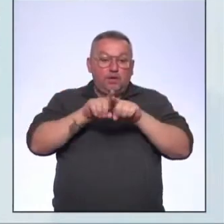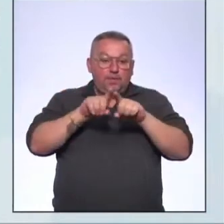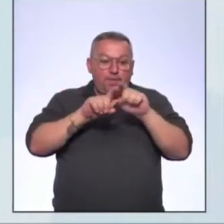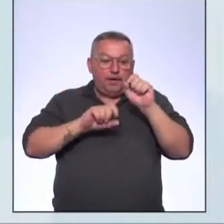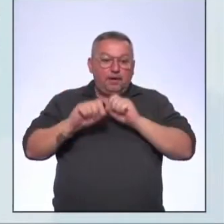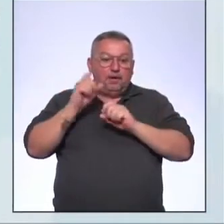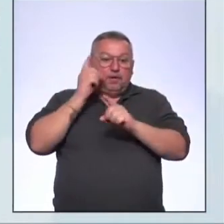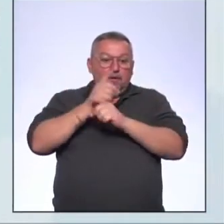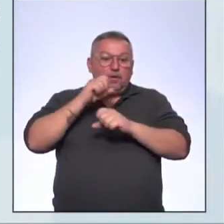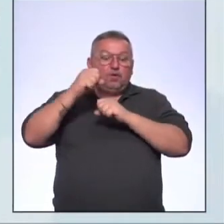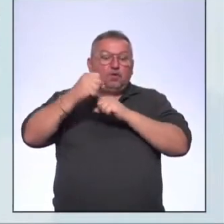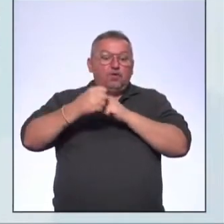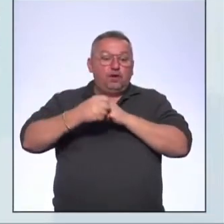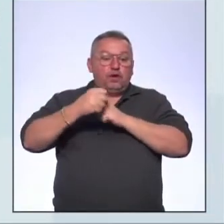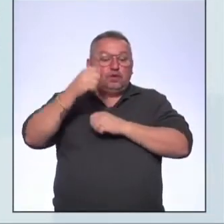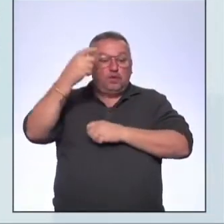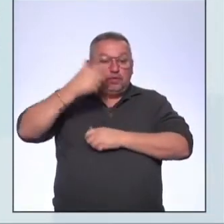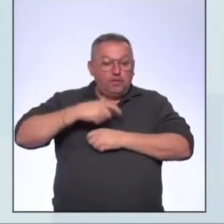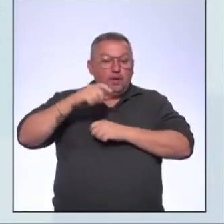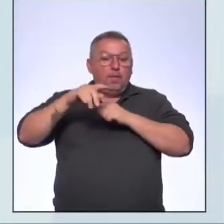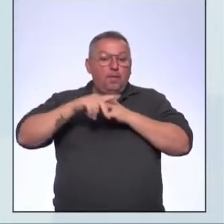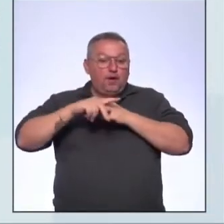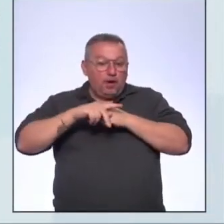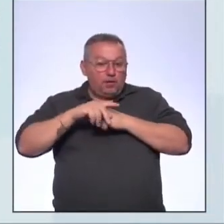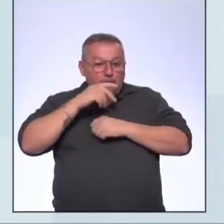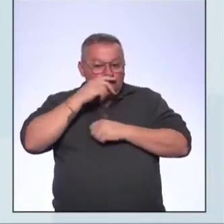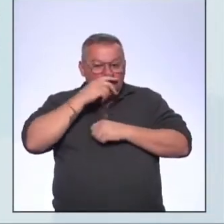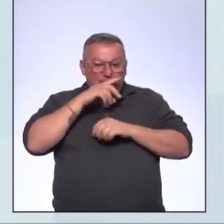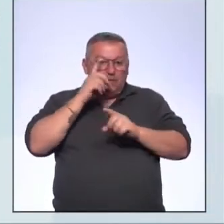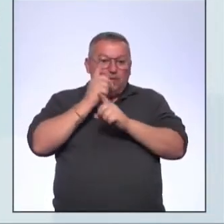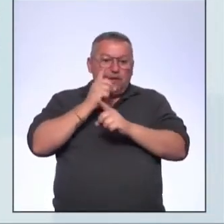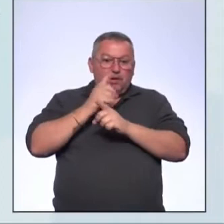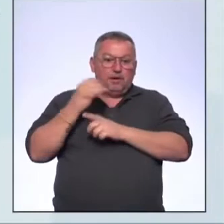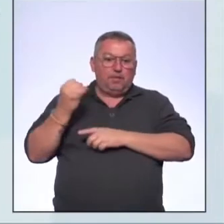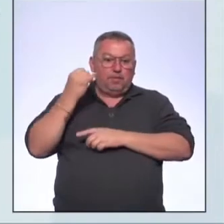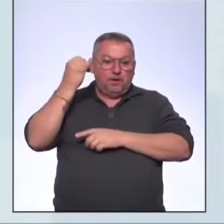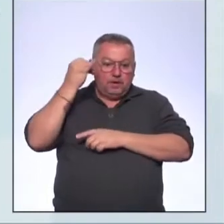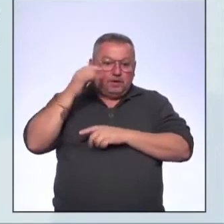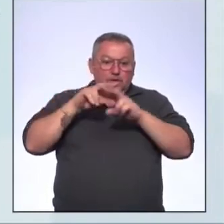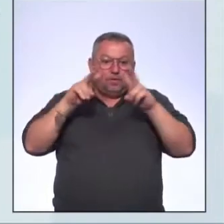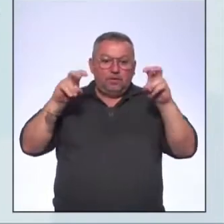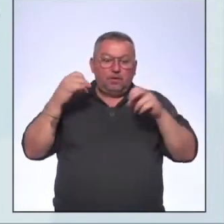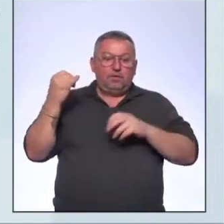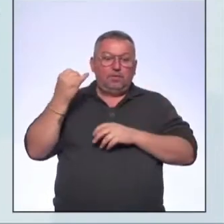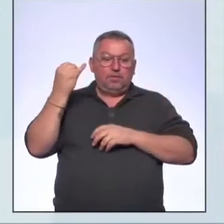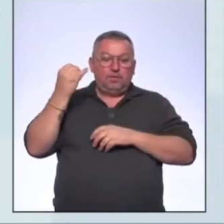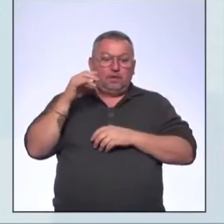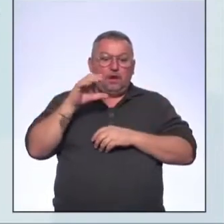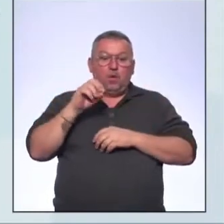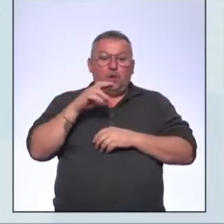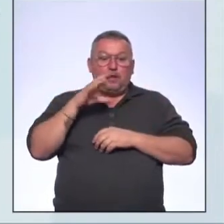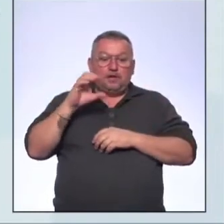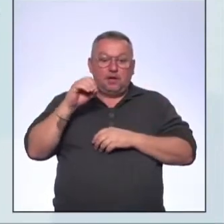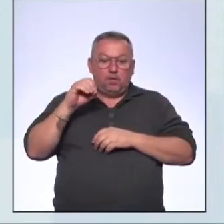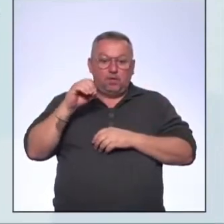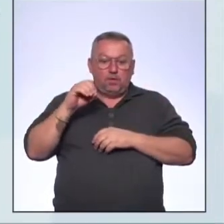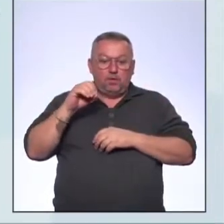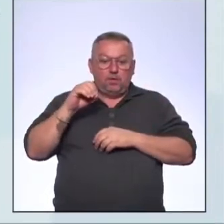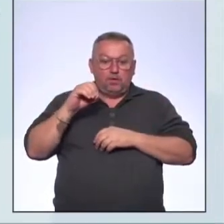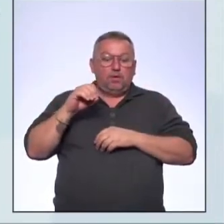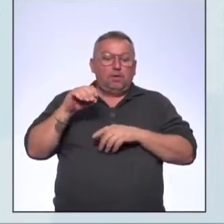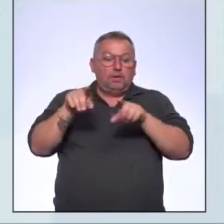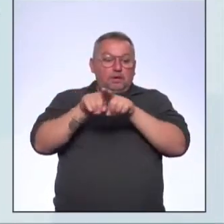oração e reconhecer a importância da identificação dos termos essenciais da oração,